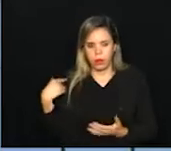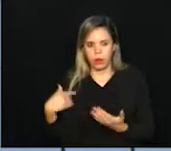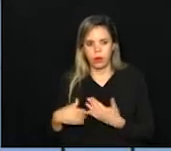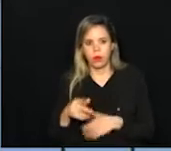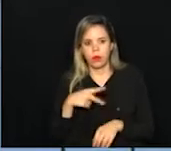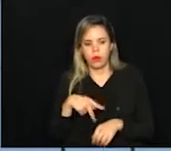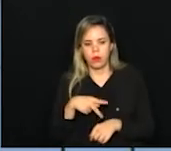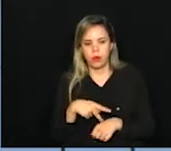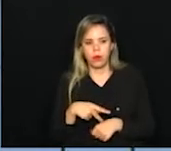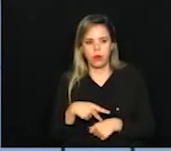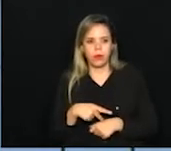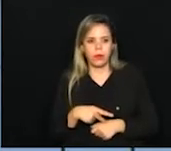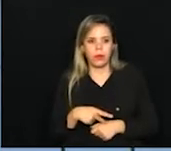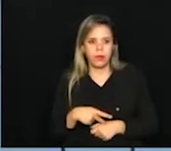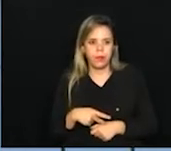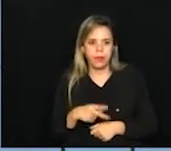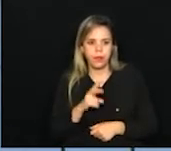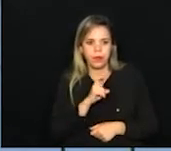no país. São